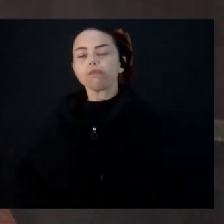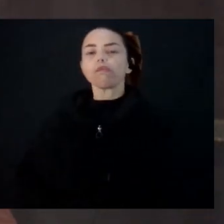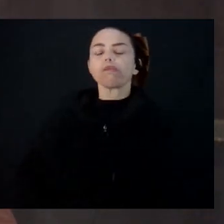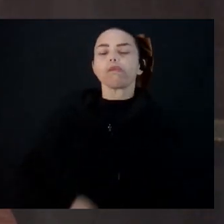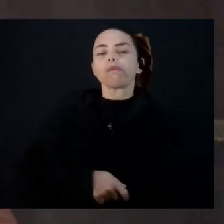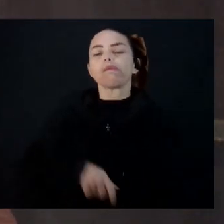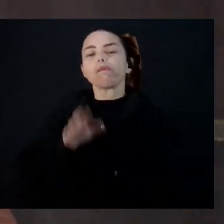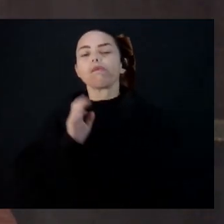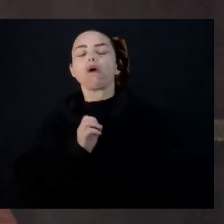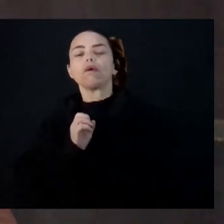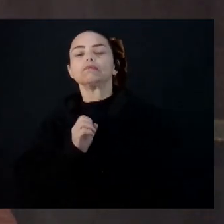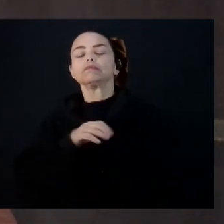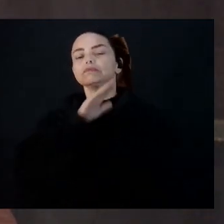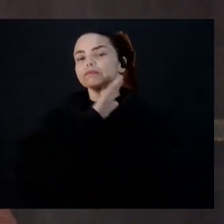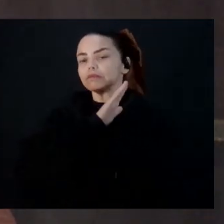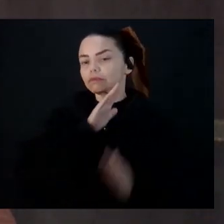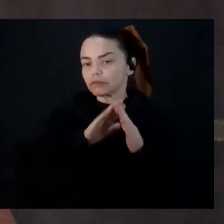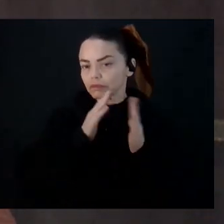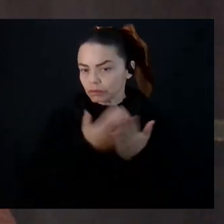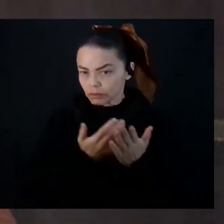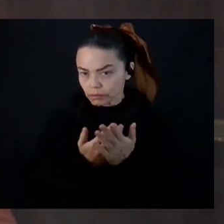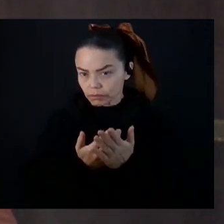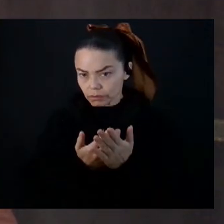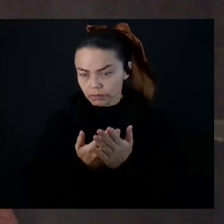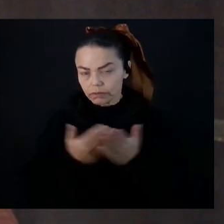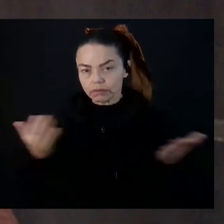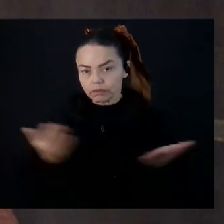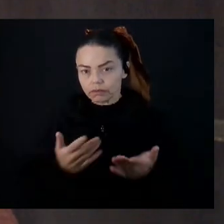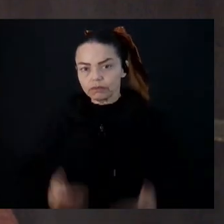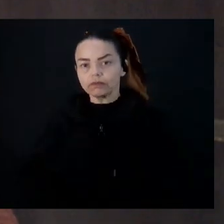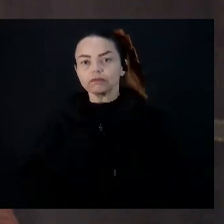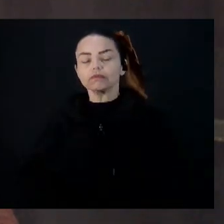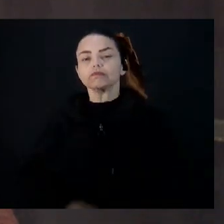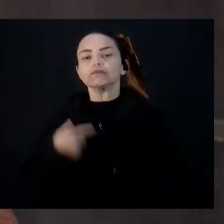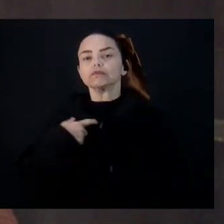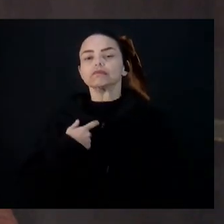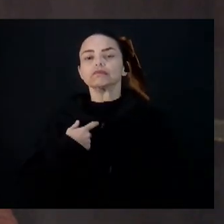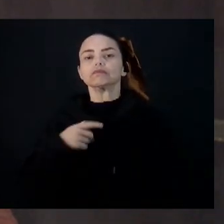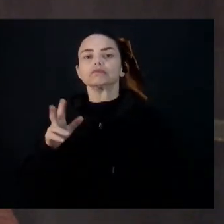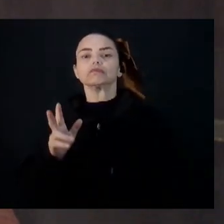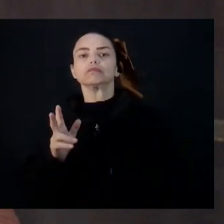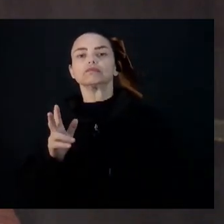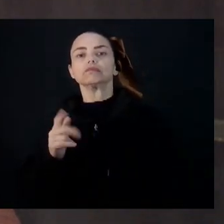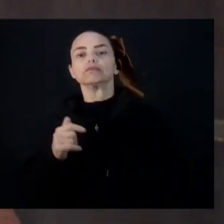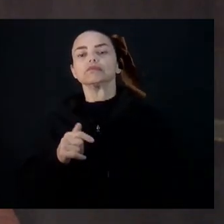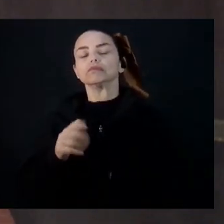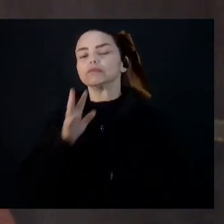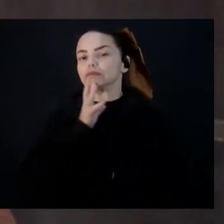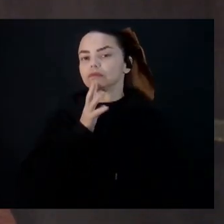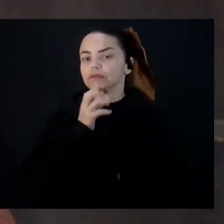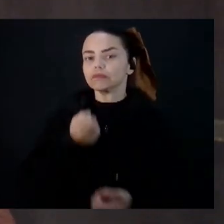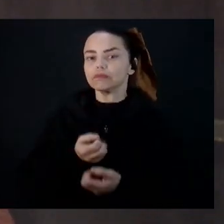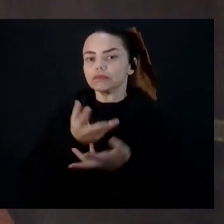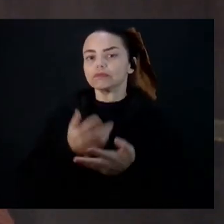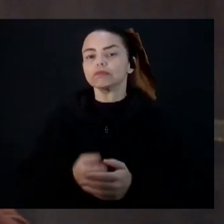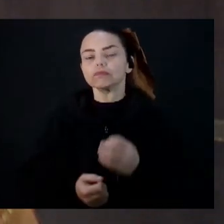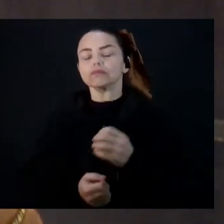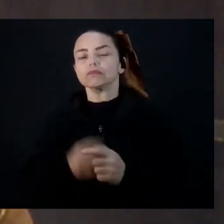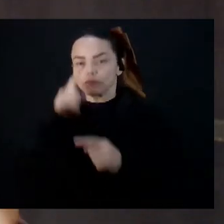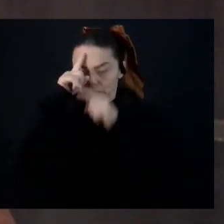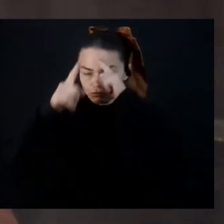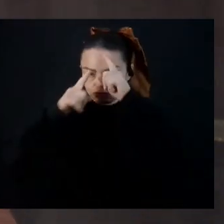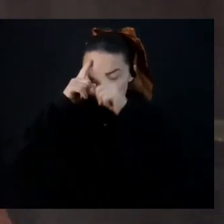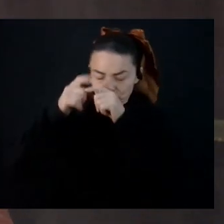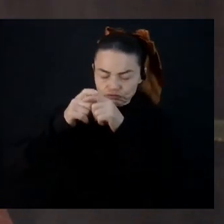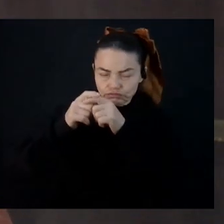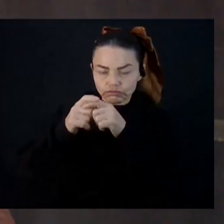Sim. E as escolas hoje elas têm oferecido muito para as crianças, por exemplo, conhecimentos de criatividade. Então a gente